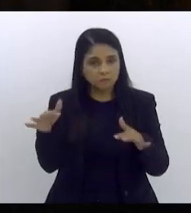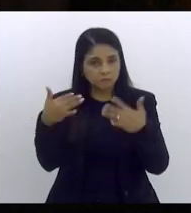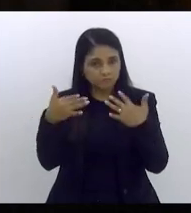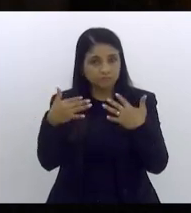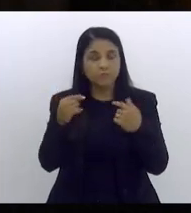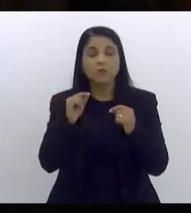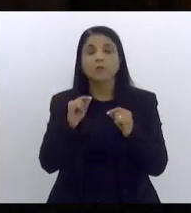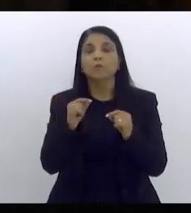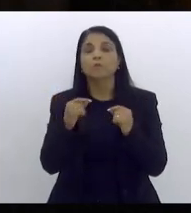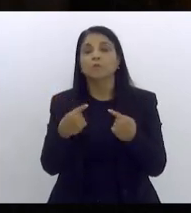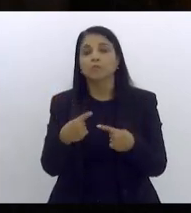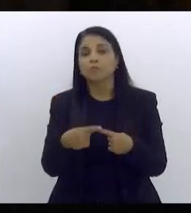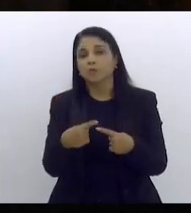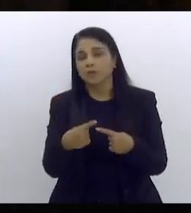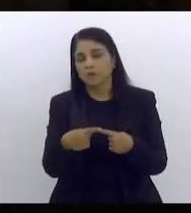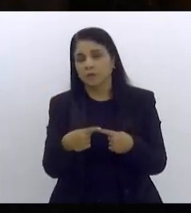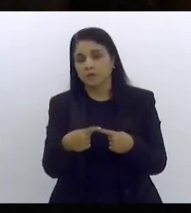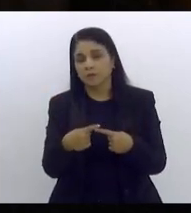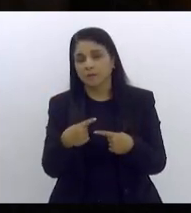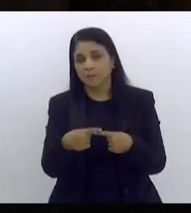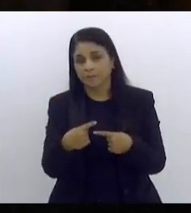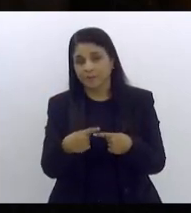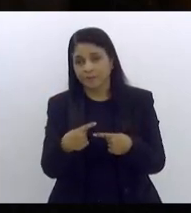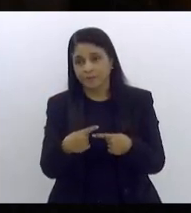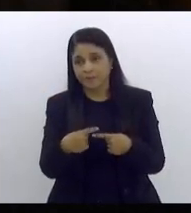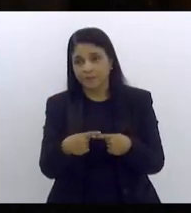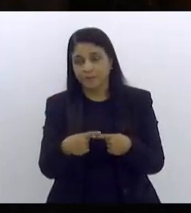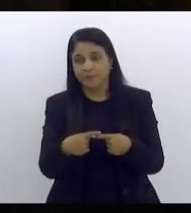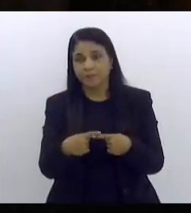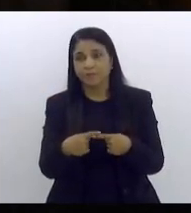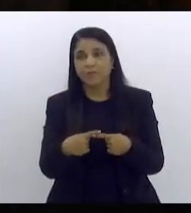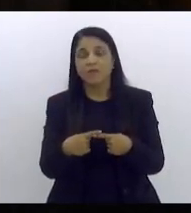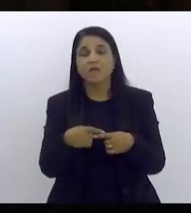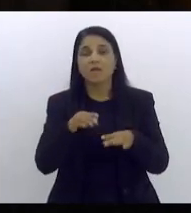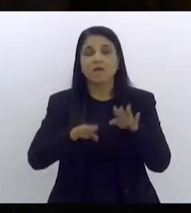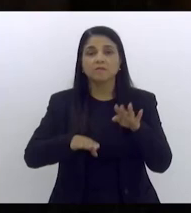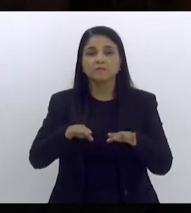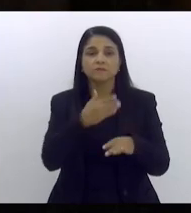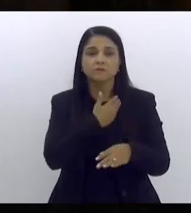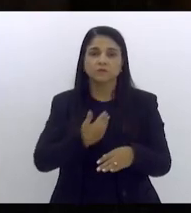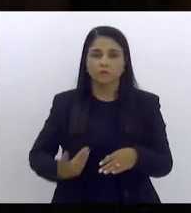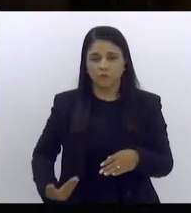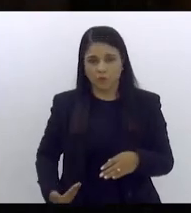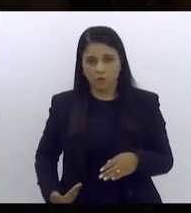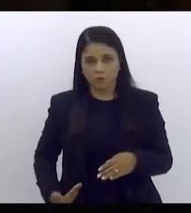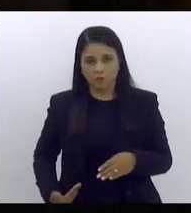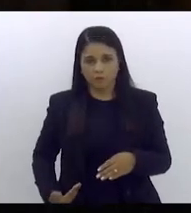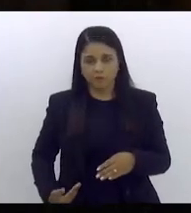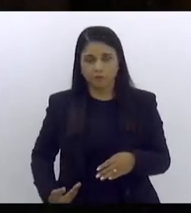porque, muitas vezes, um governo de um